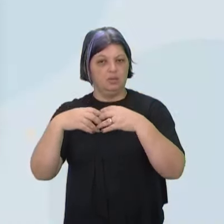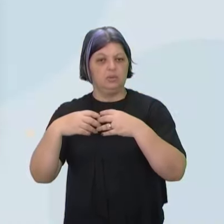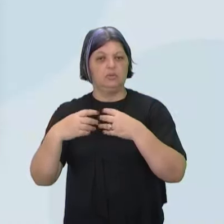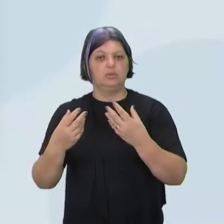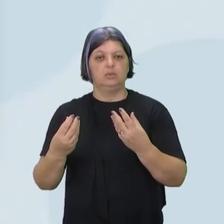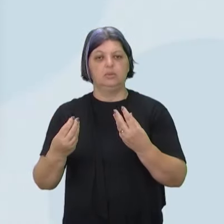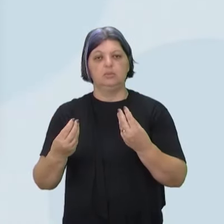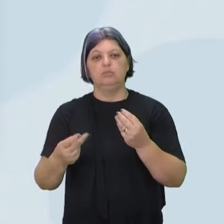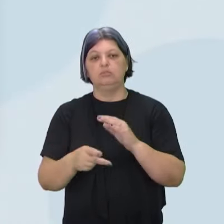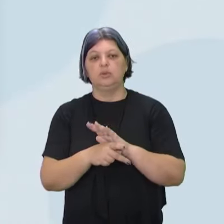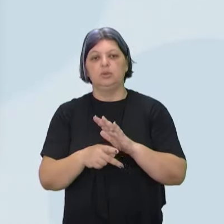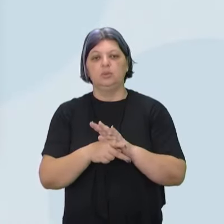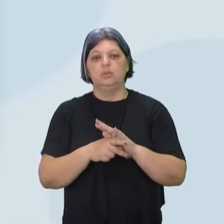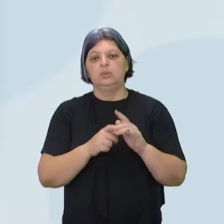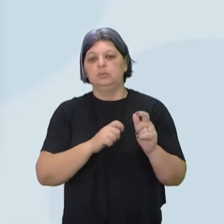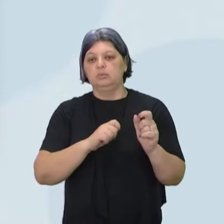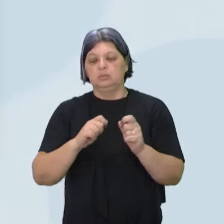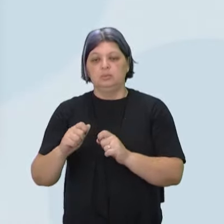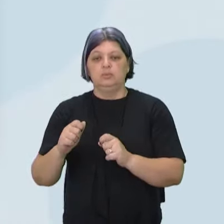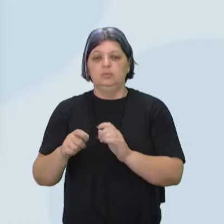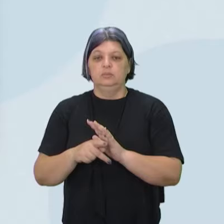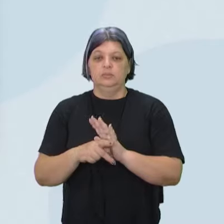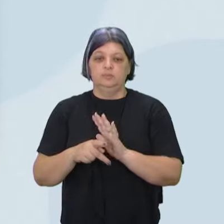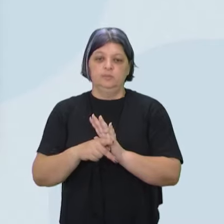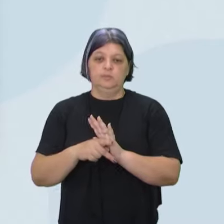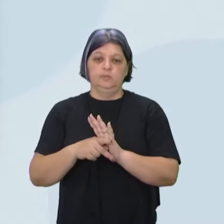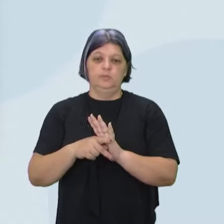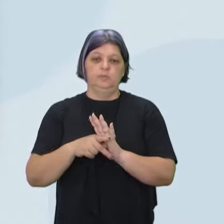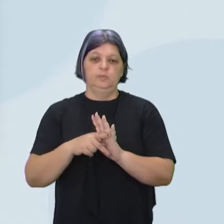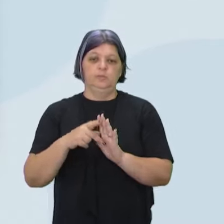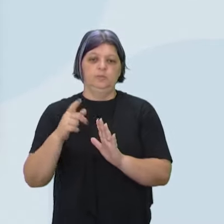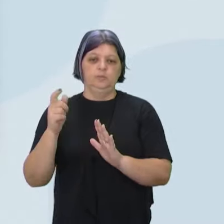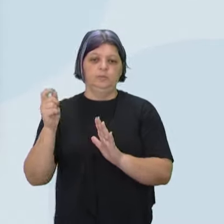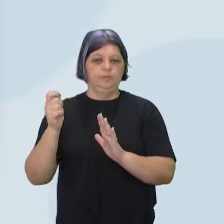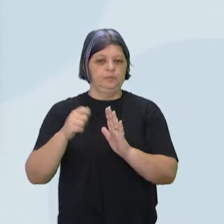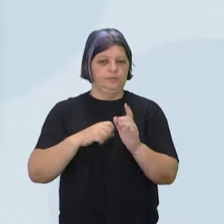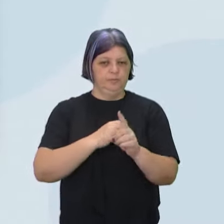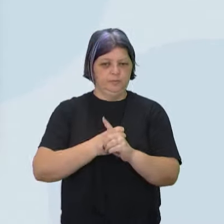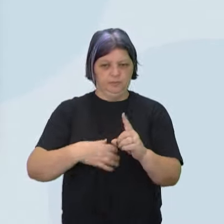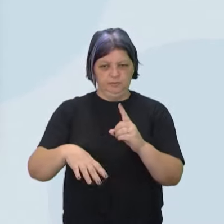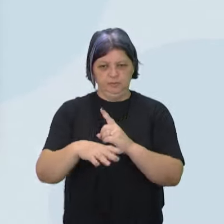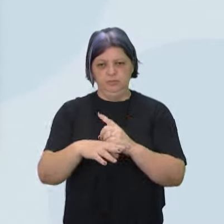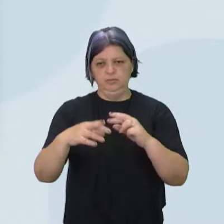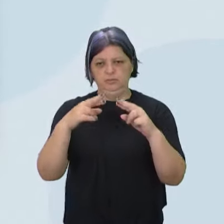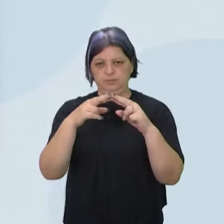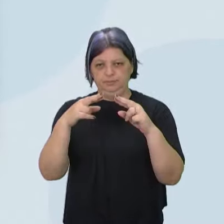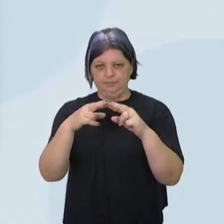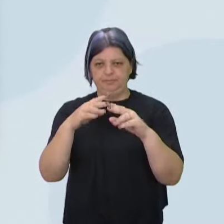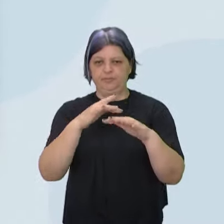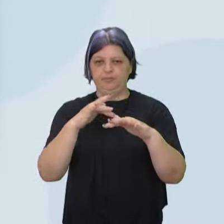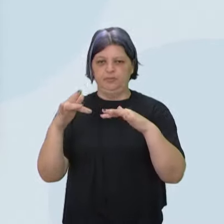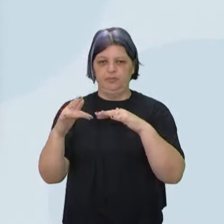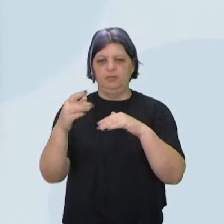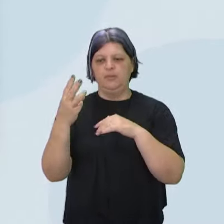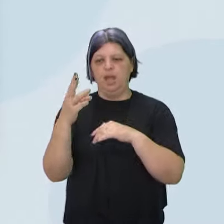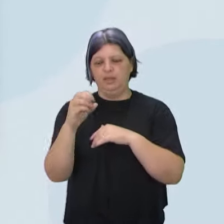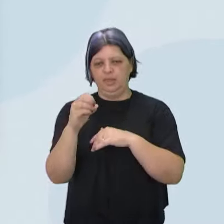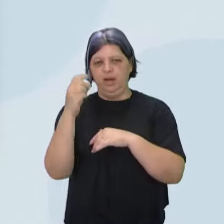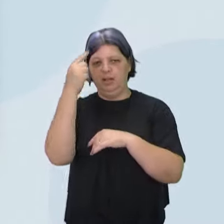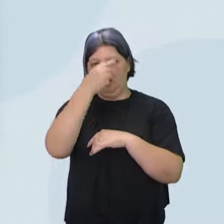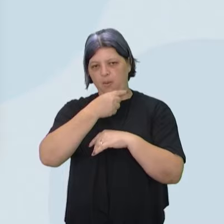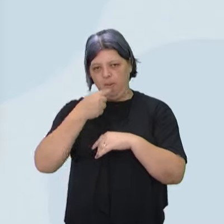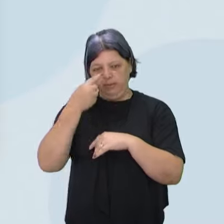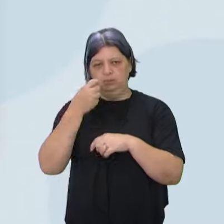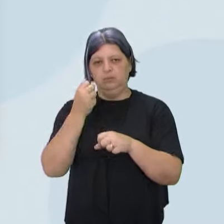poder do contrato social às redes, né? Então, ele também tem uma duração de 30 horas, são 2 aulas